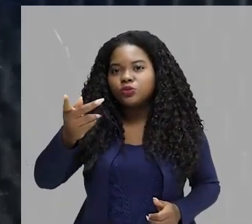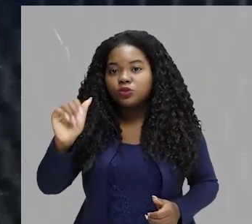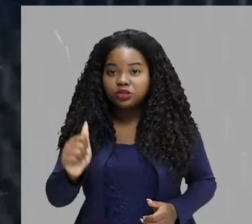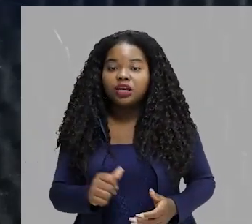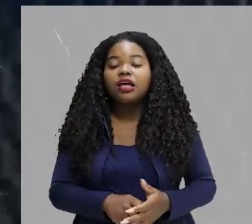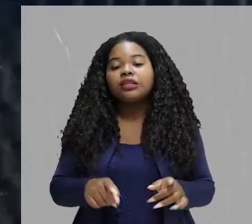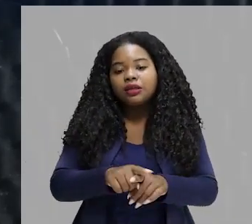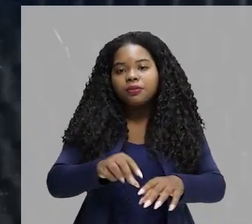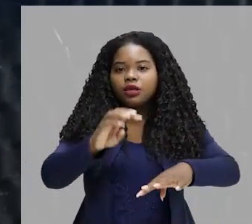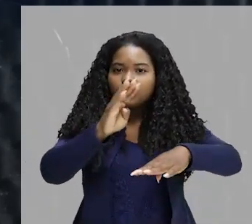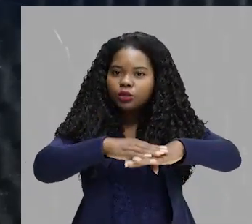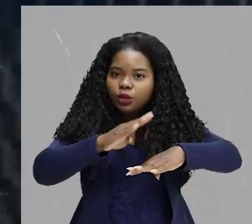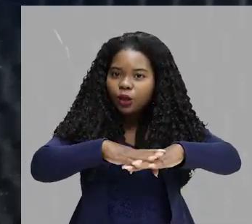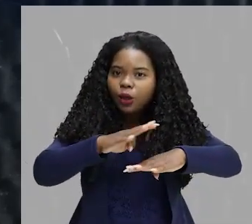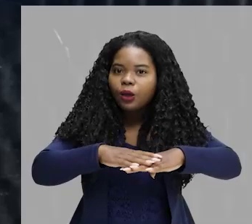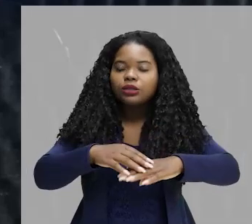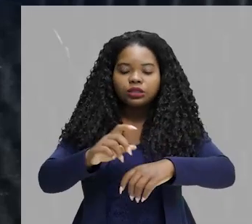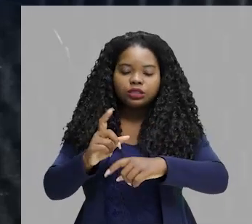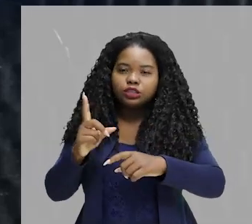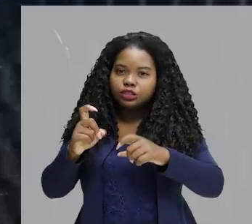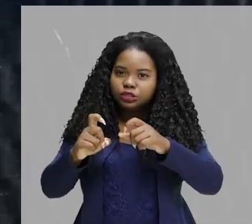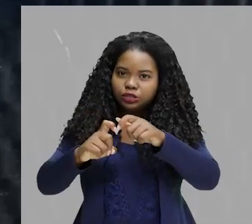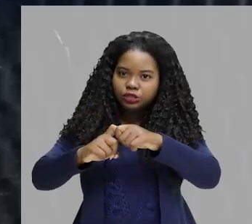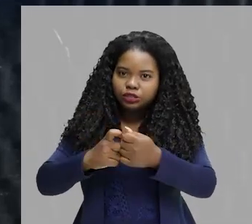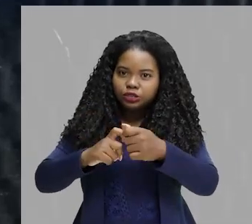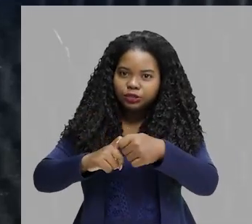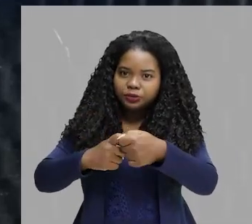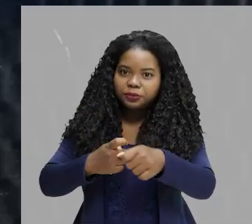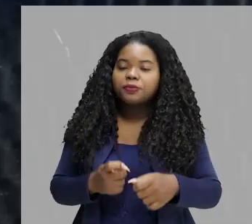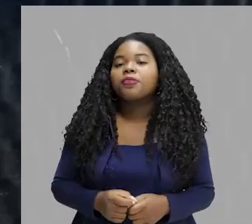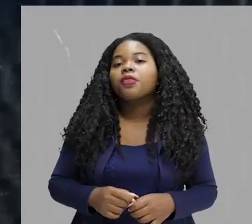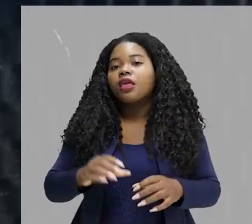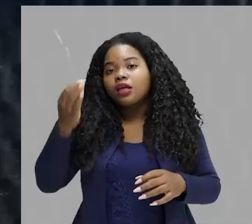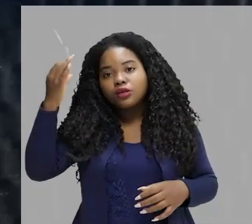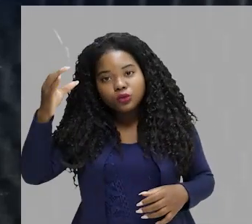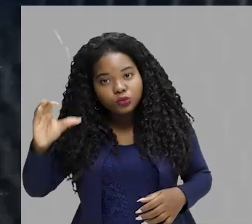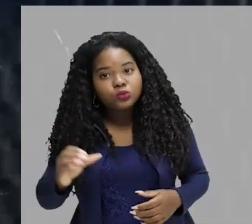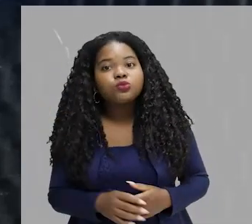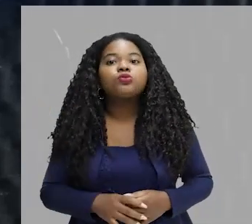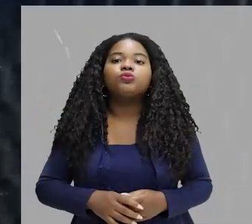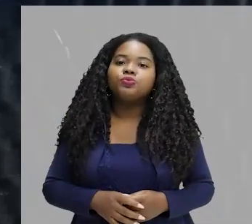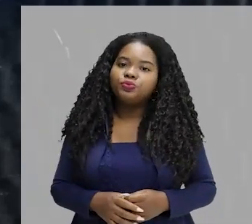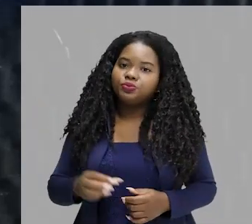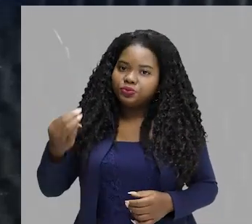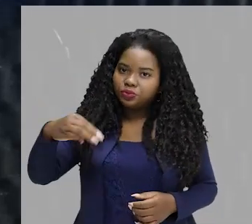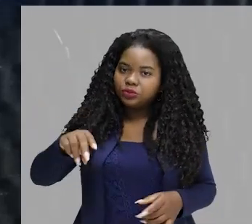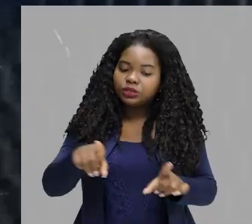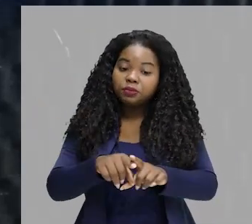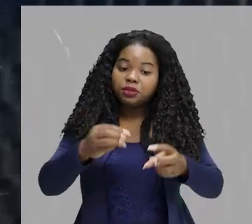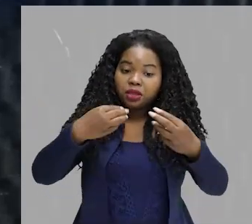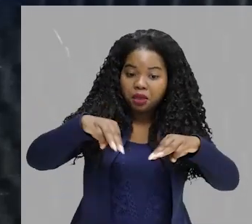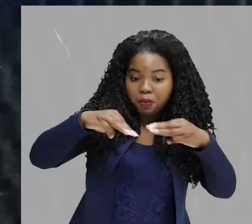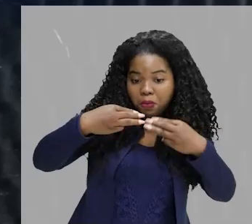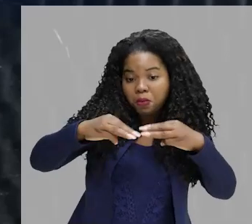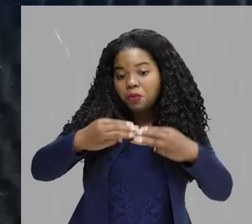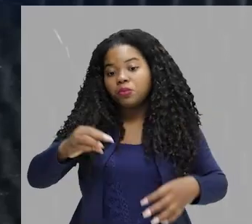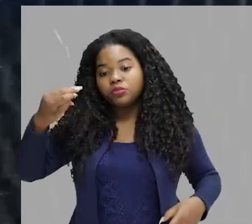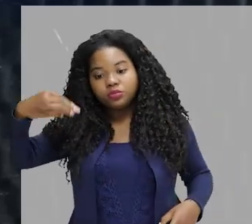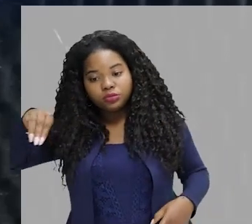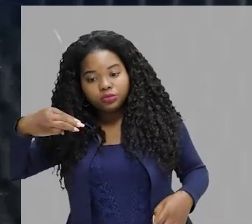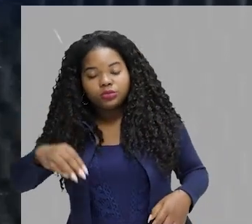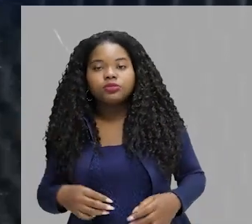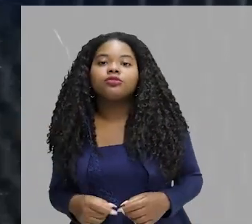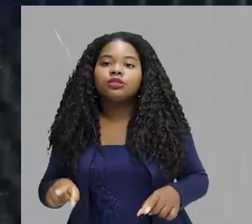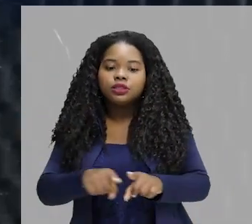pratos típicos da nossa culinária, da nossa cultura maranhense. Okay? A música maranhense também, muito expressiva, através